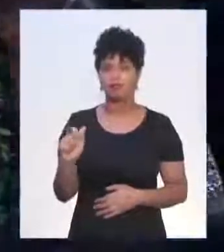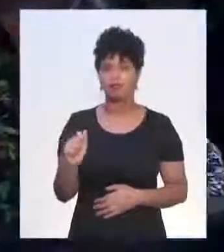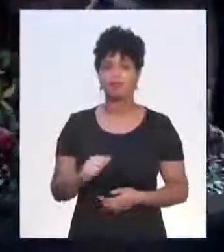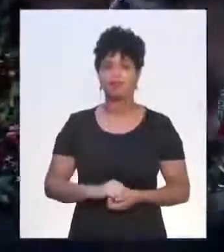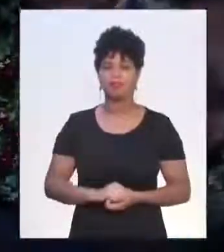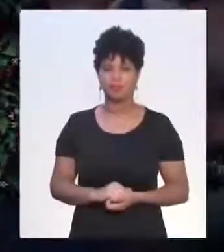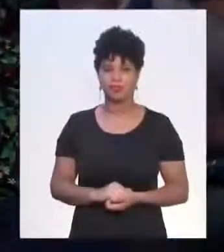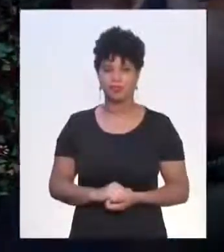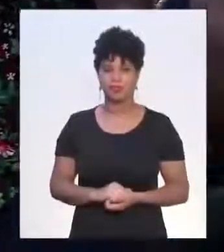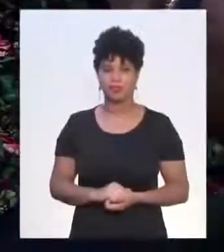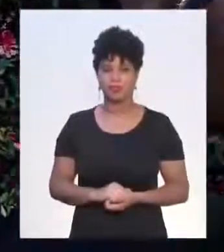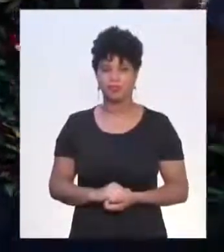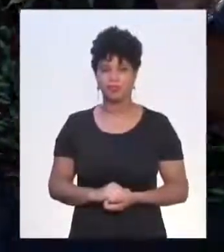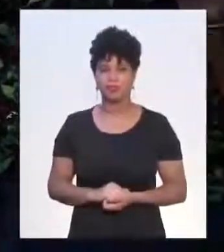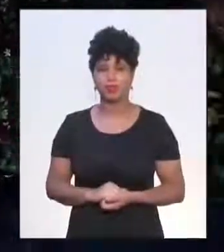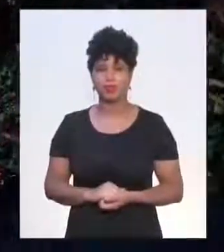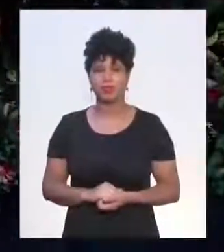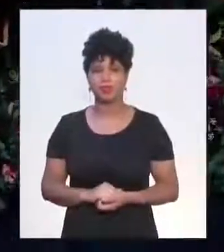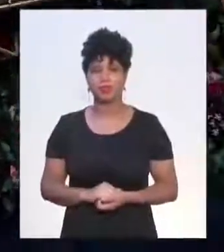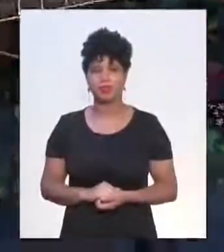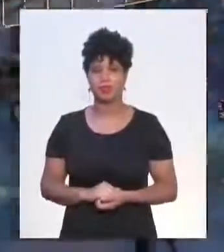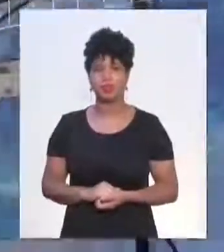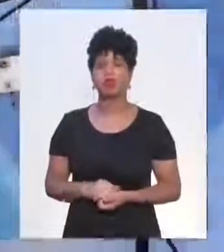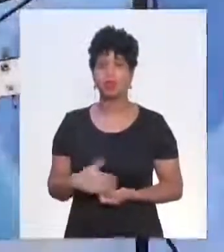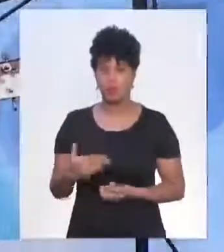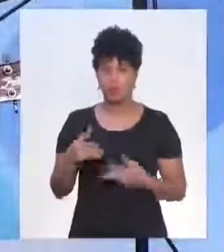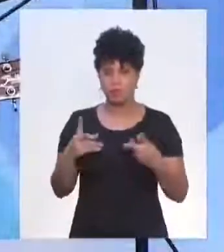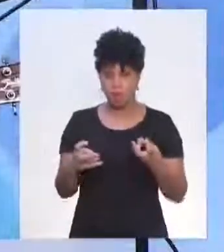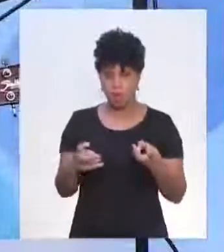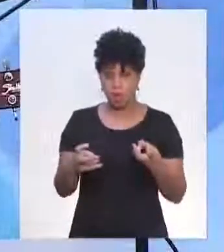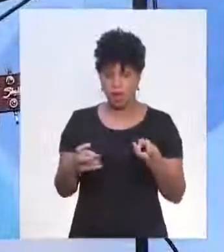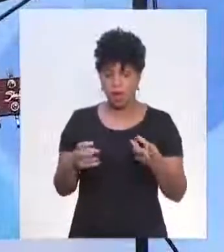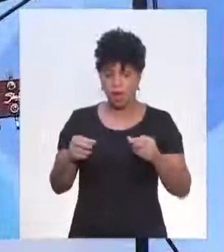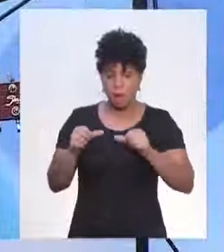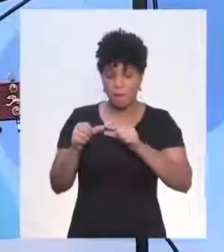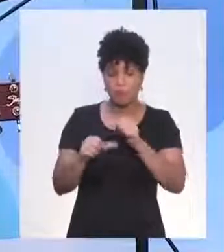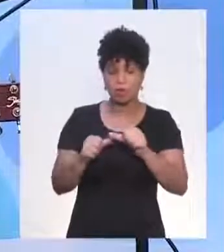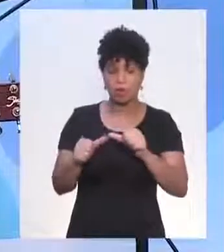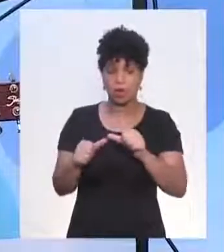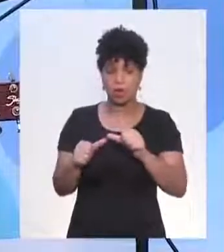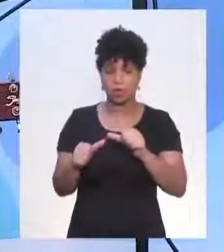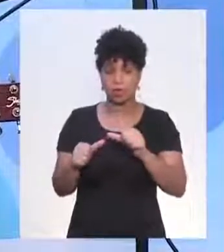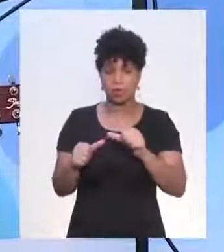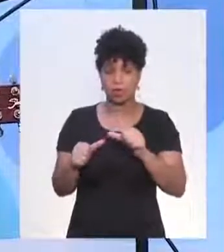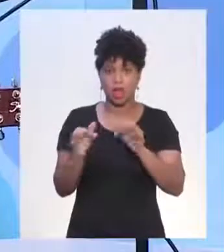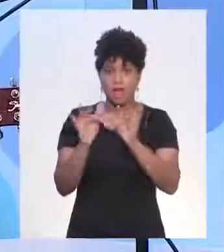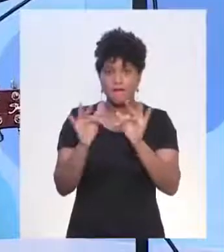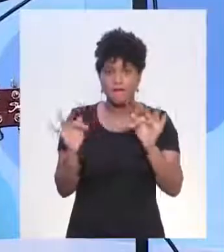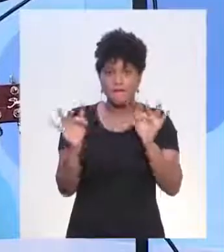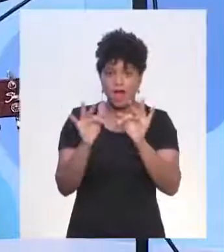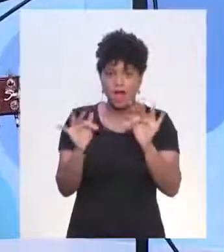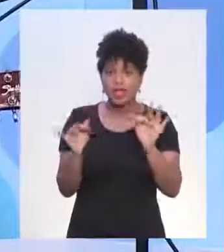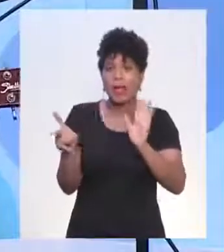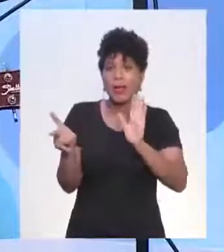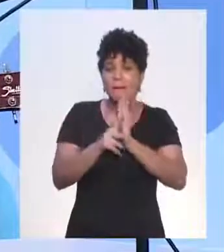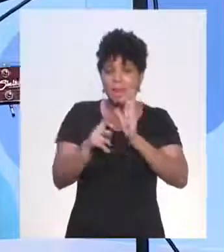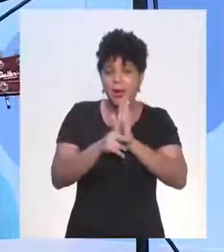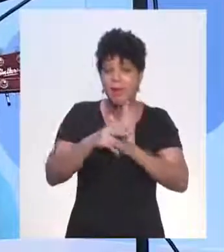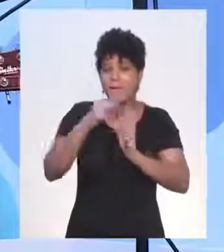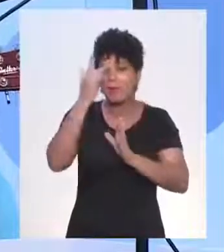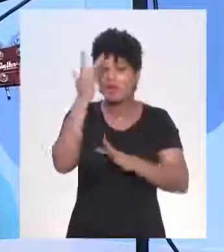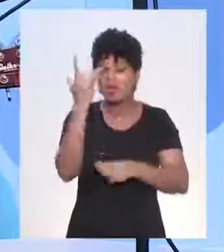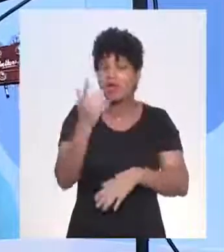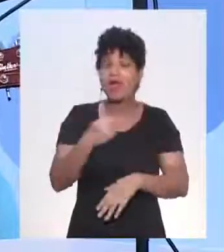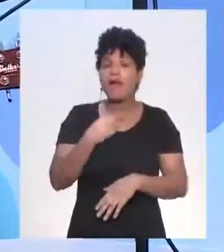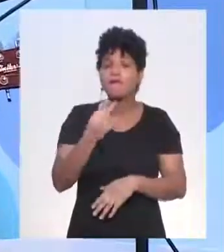na na então eu transformei é um arranjo feito por